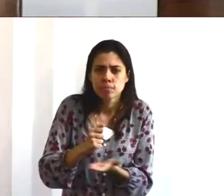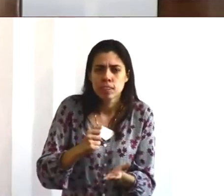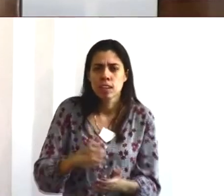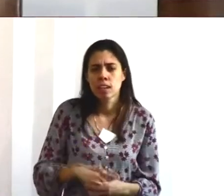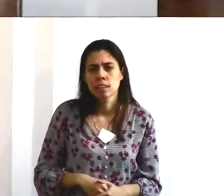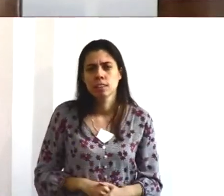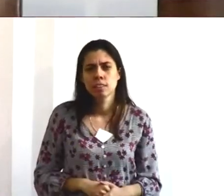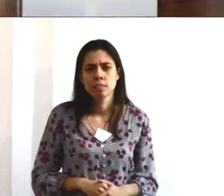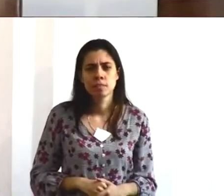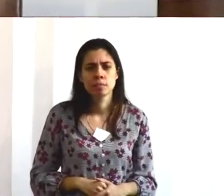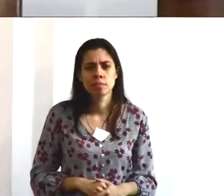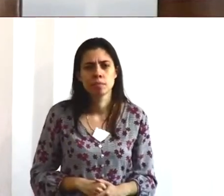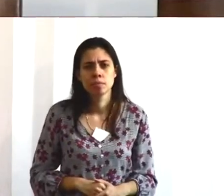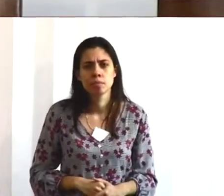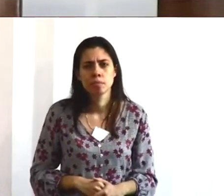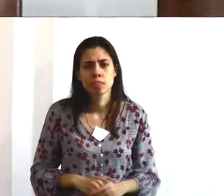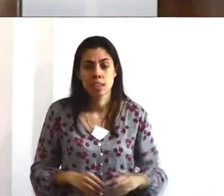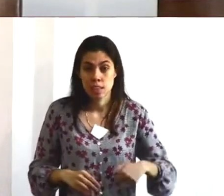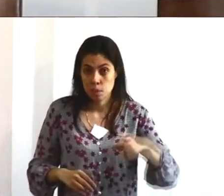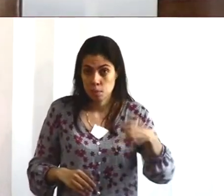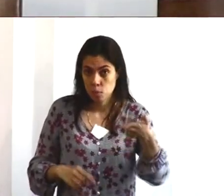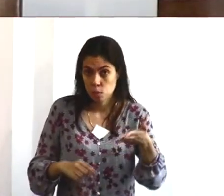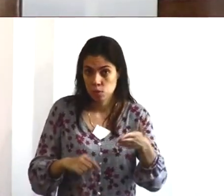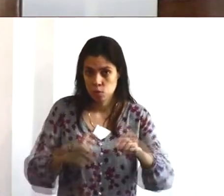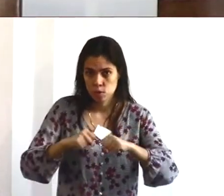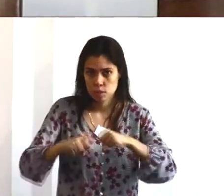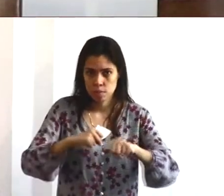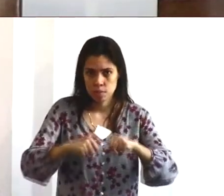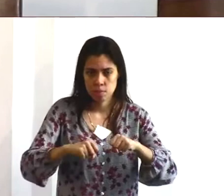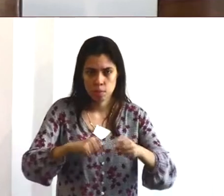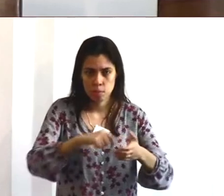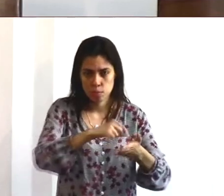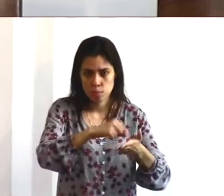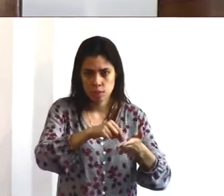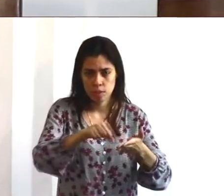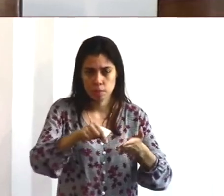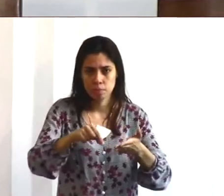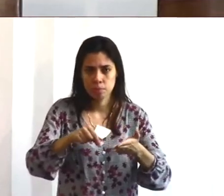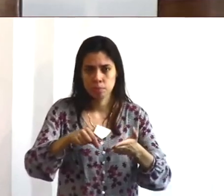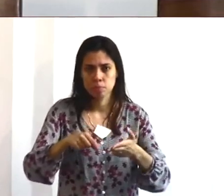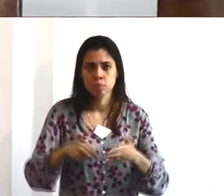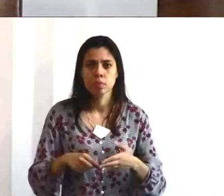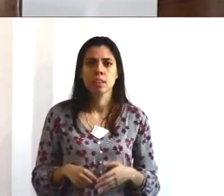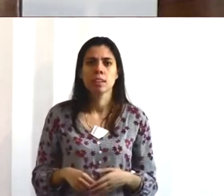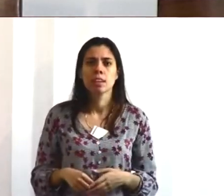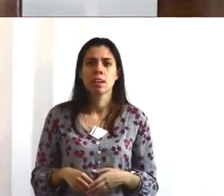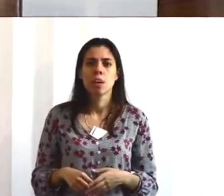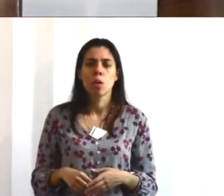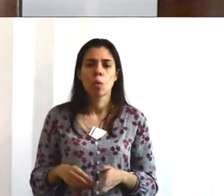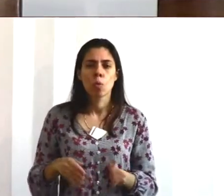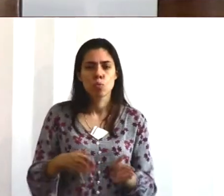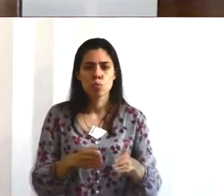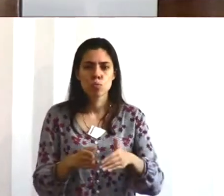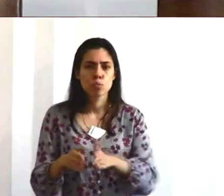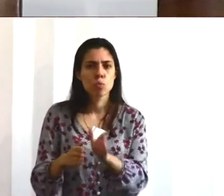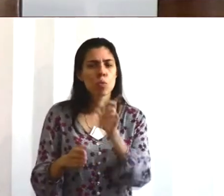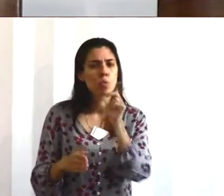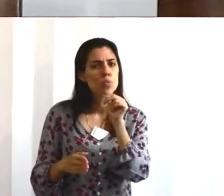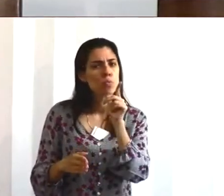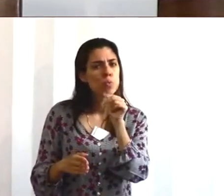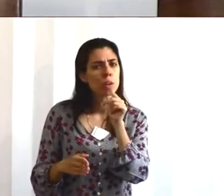vai dizer que existe um rio que alegra a cidade de Deus. É interessante nós olharmos para essa palavra